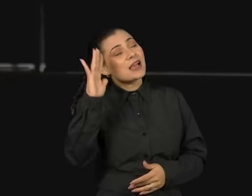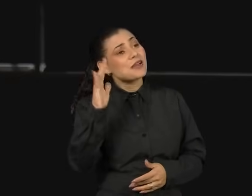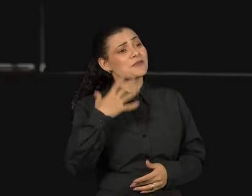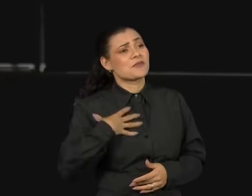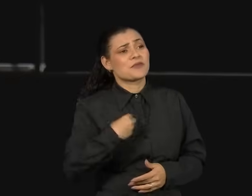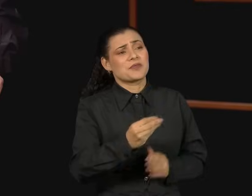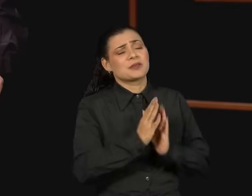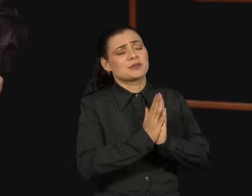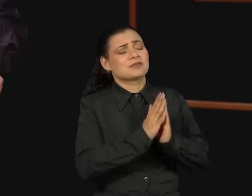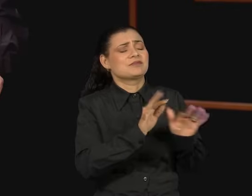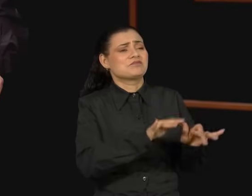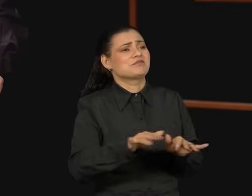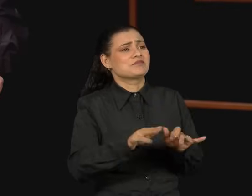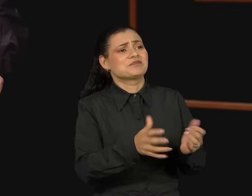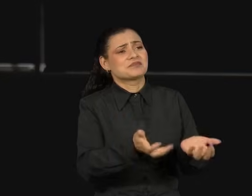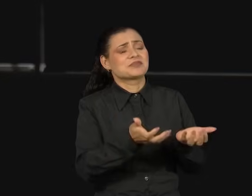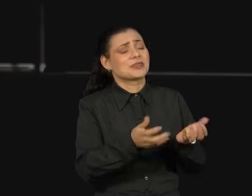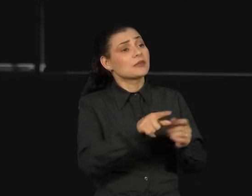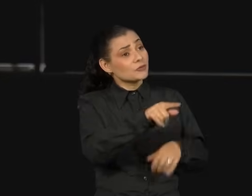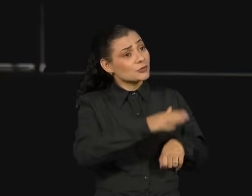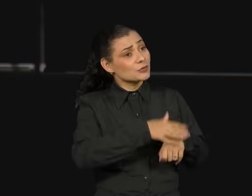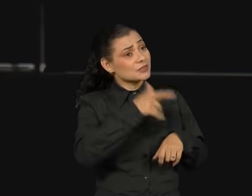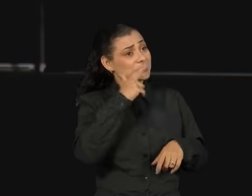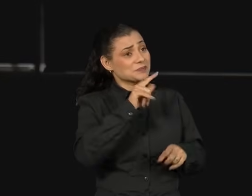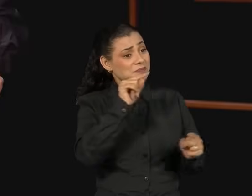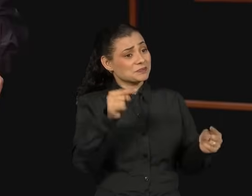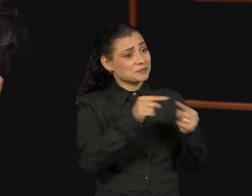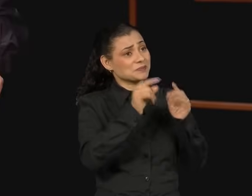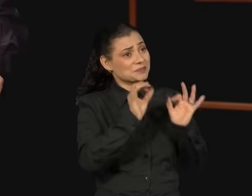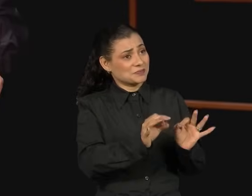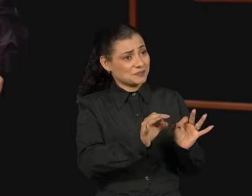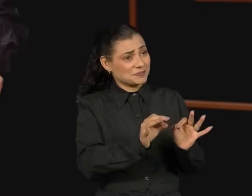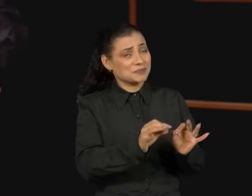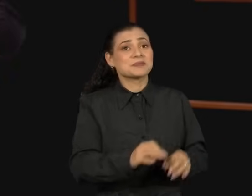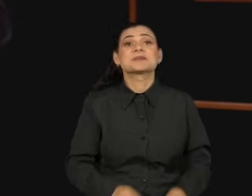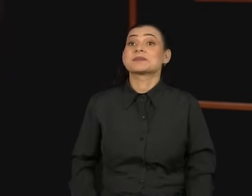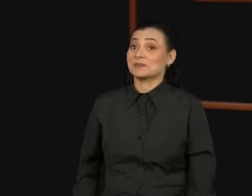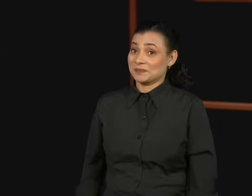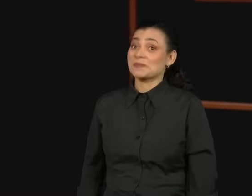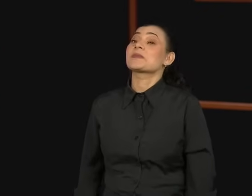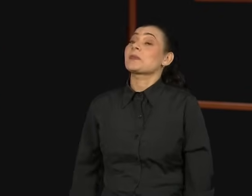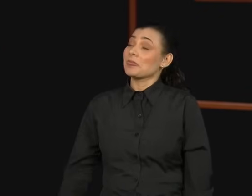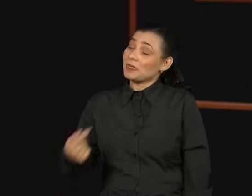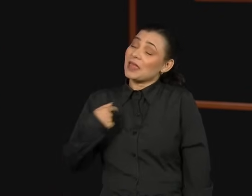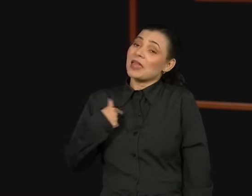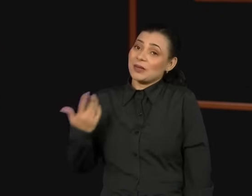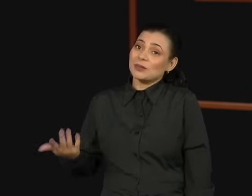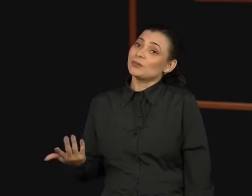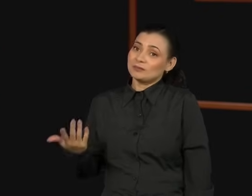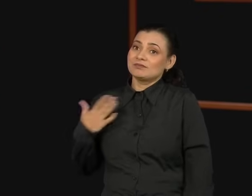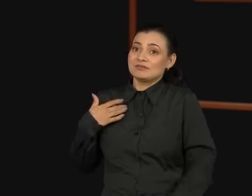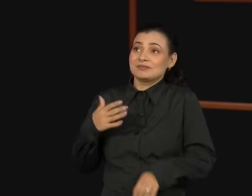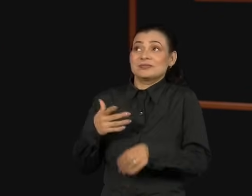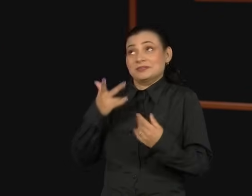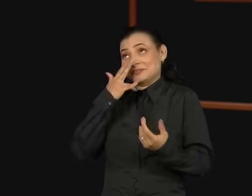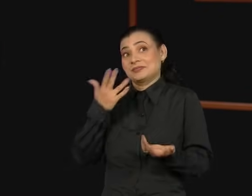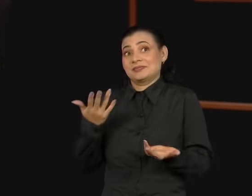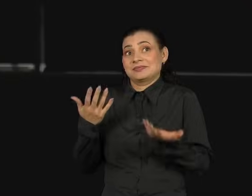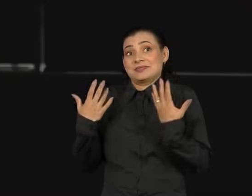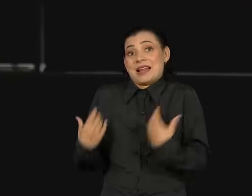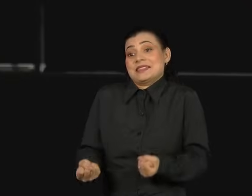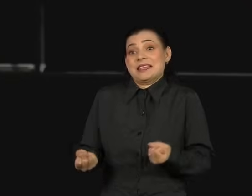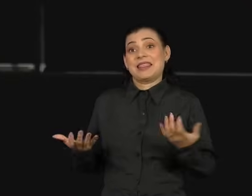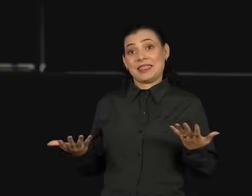filhos fosse pianista, e você foi o escolhido. Eu escolhi ser o escolhido, né? Porque